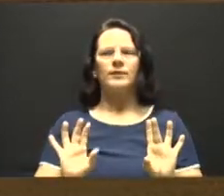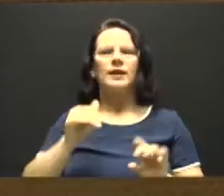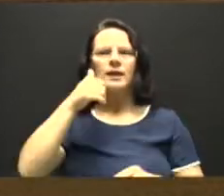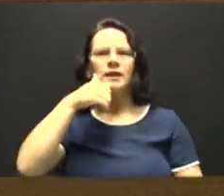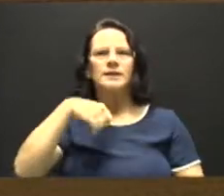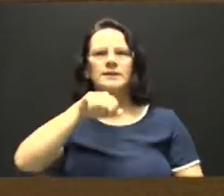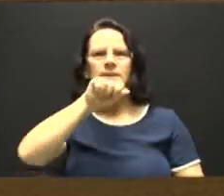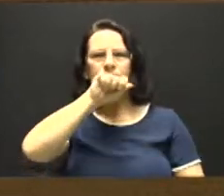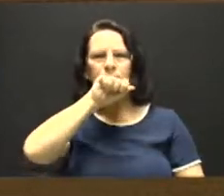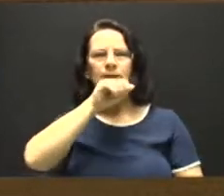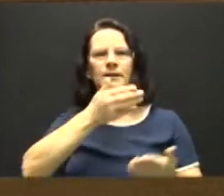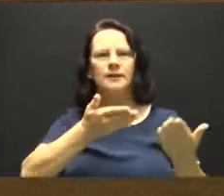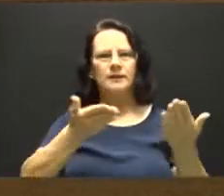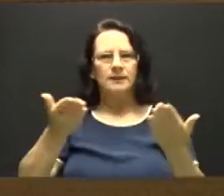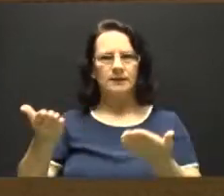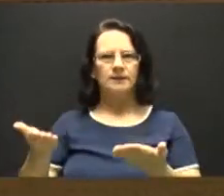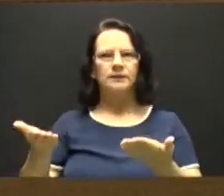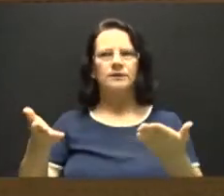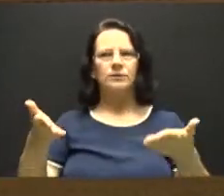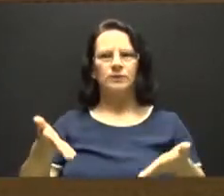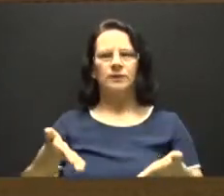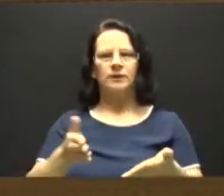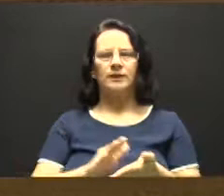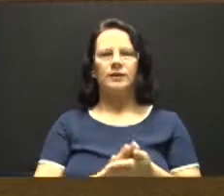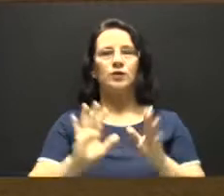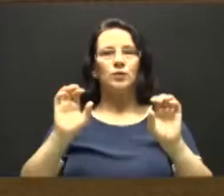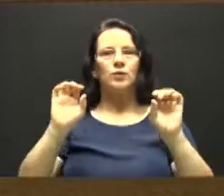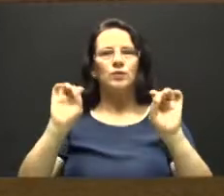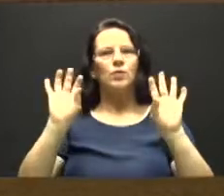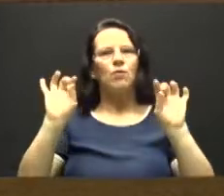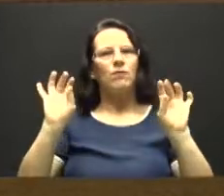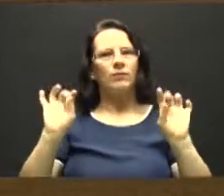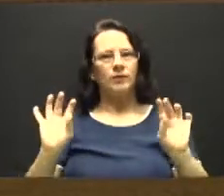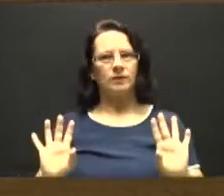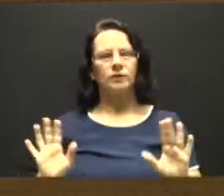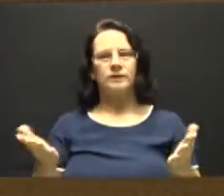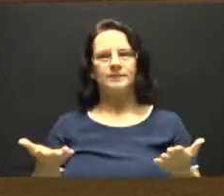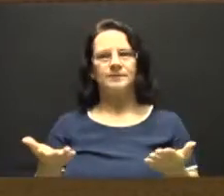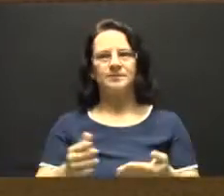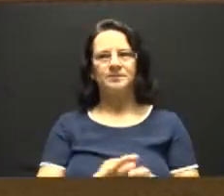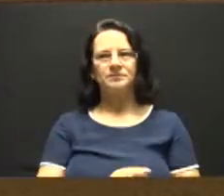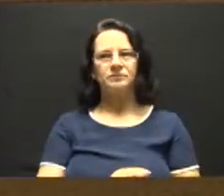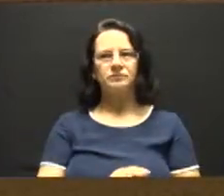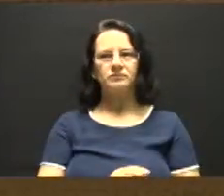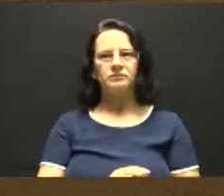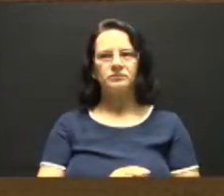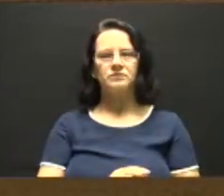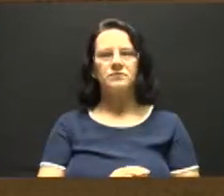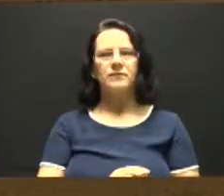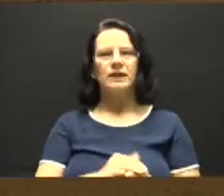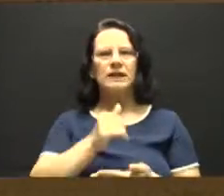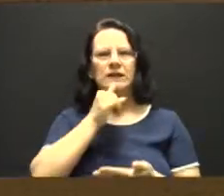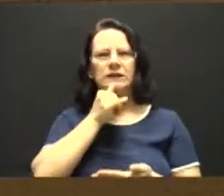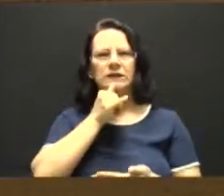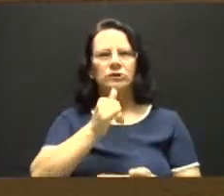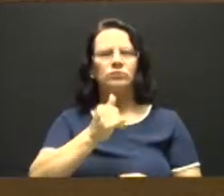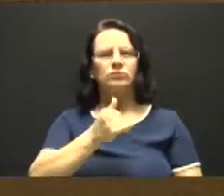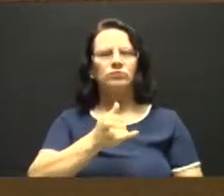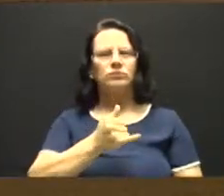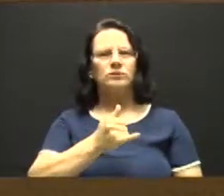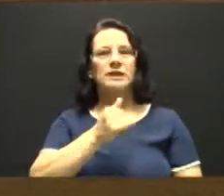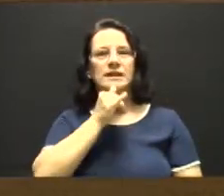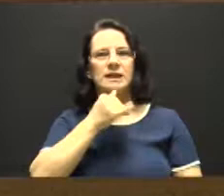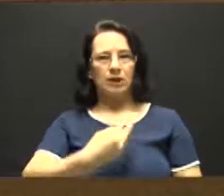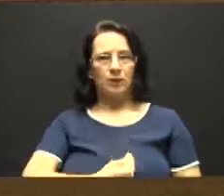mães que estão aqui e que serão homenageados e que trazem um testemunho tão